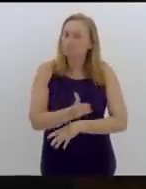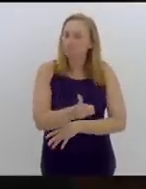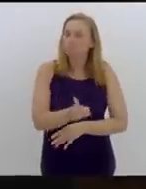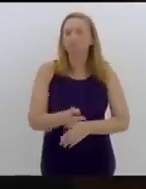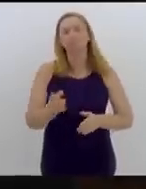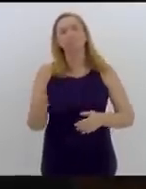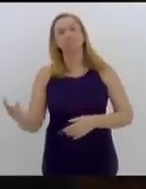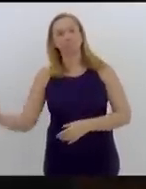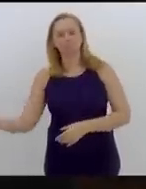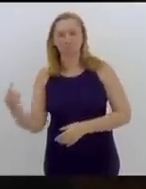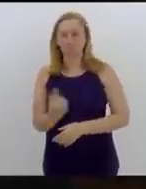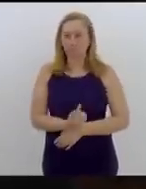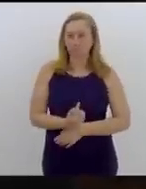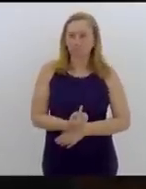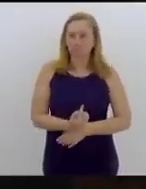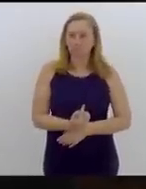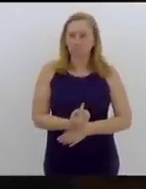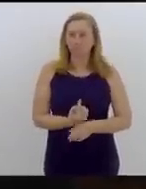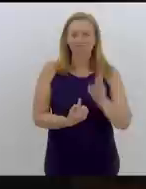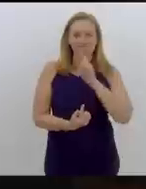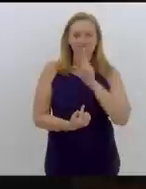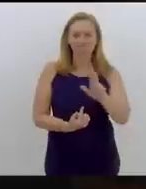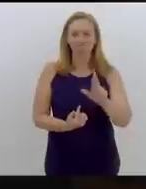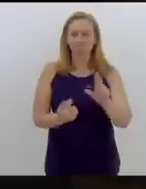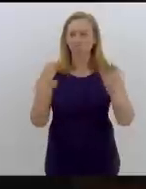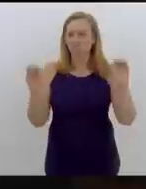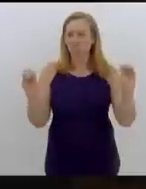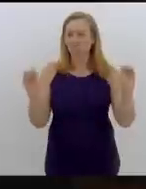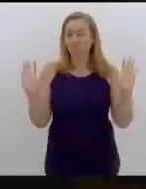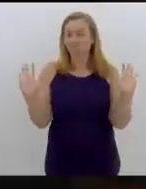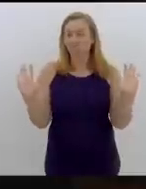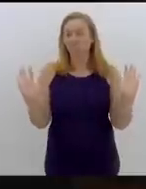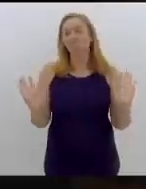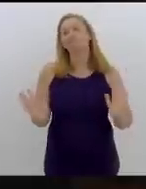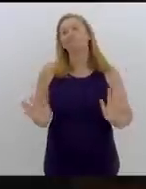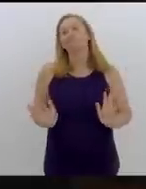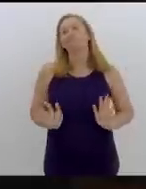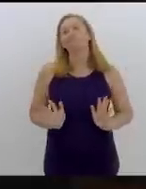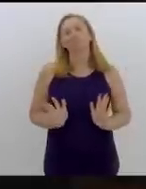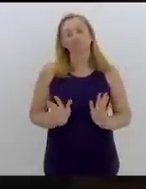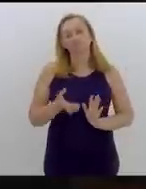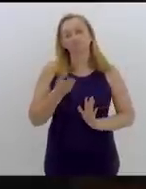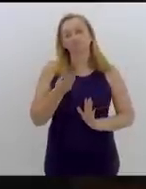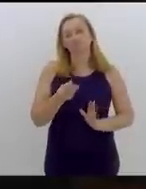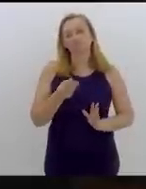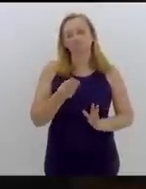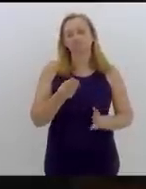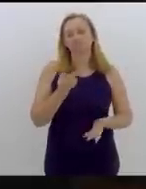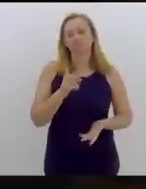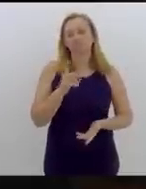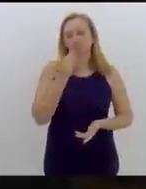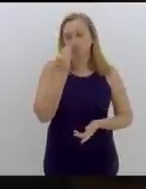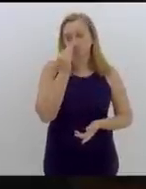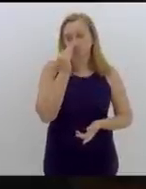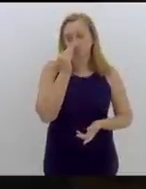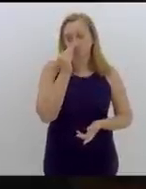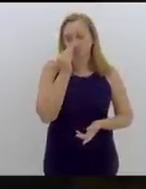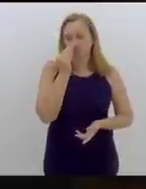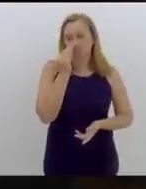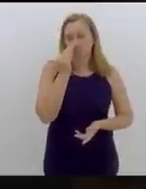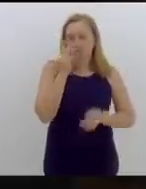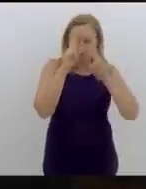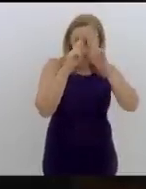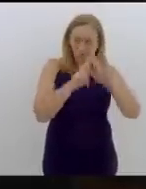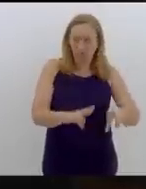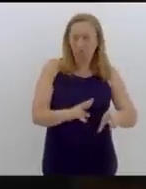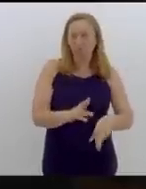chegar aqui simplesmente sem resposta é inadmissível é um desrespeito com as representações com os